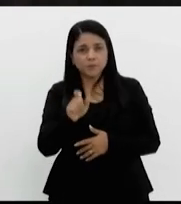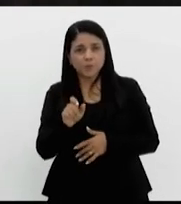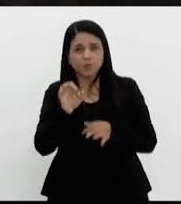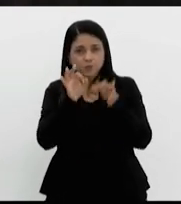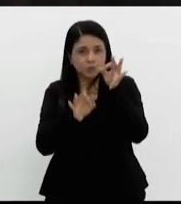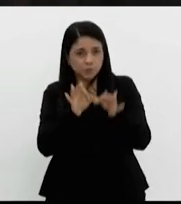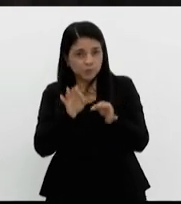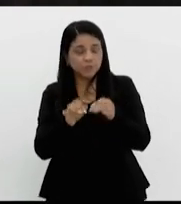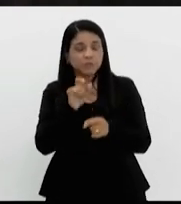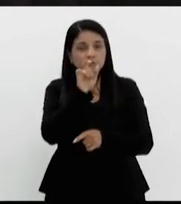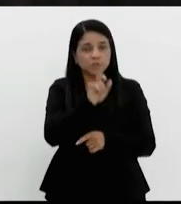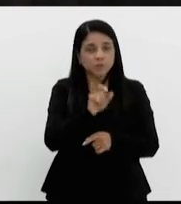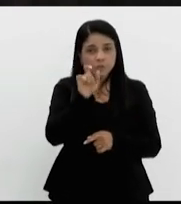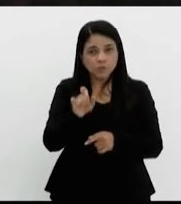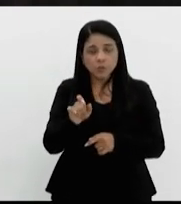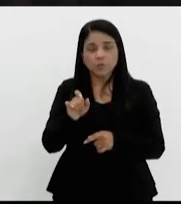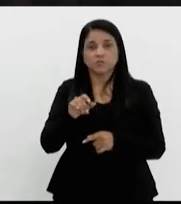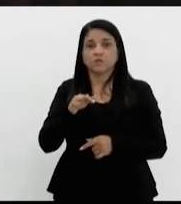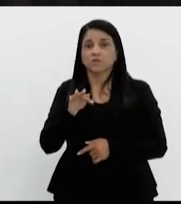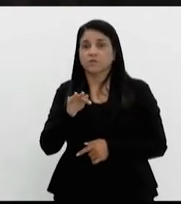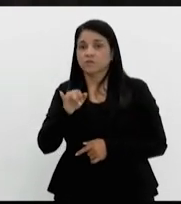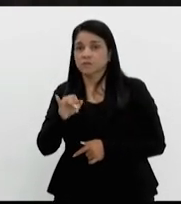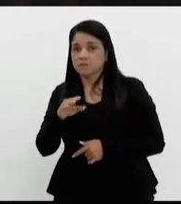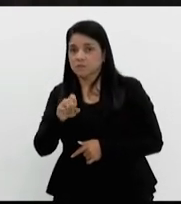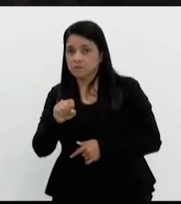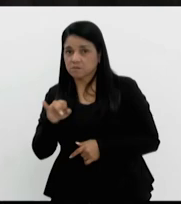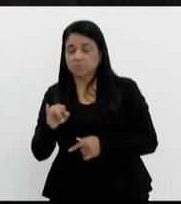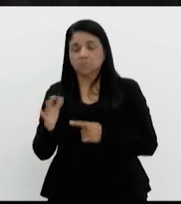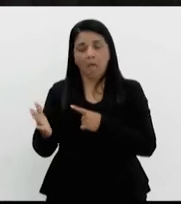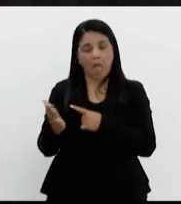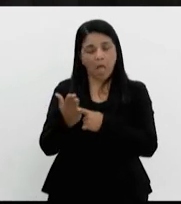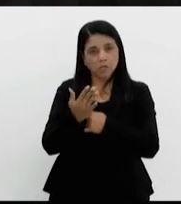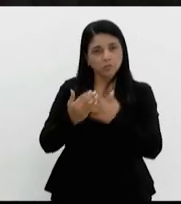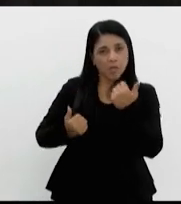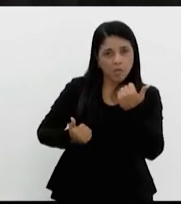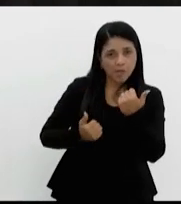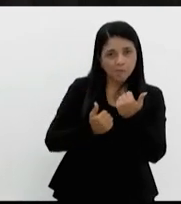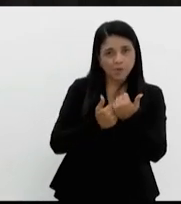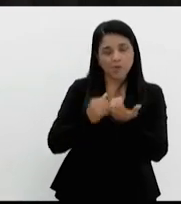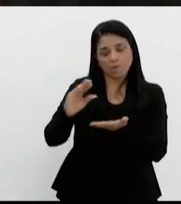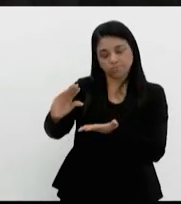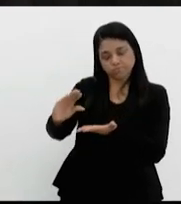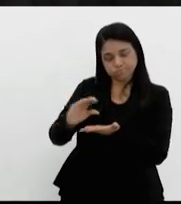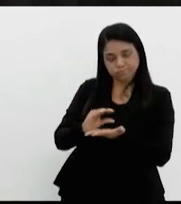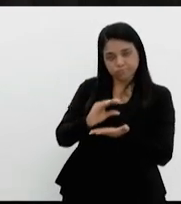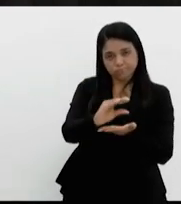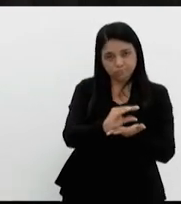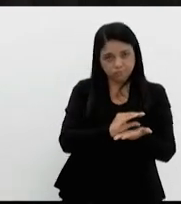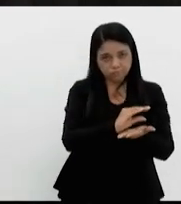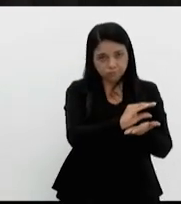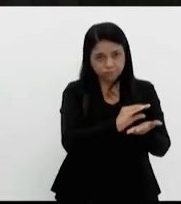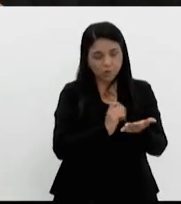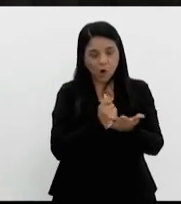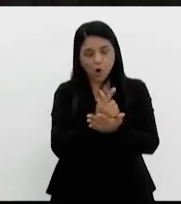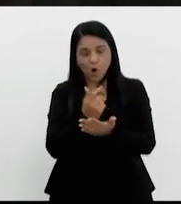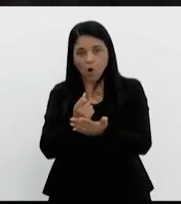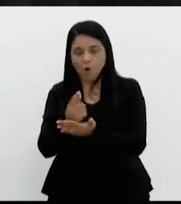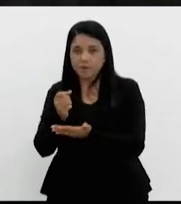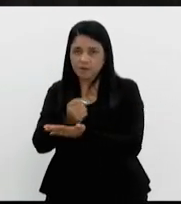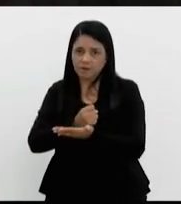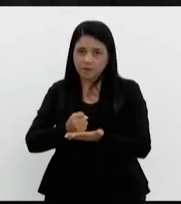jurídicas e físicas possam contribuir financeiramente para a compra de